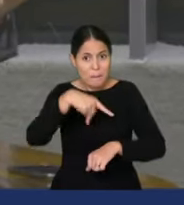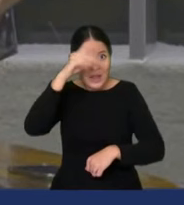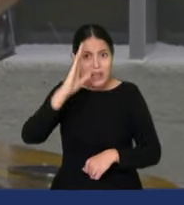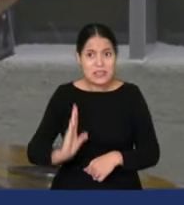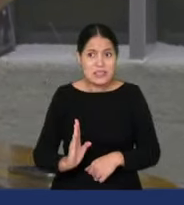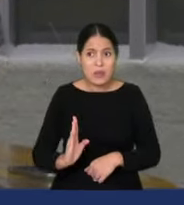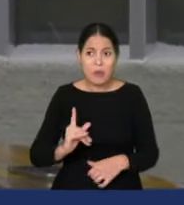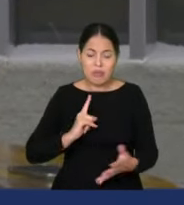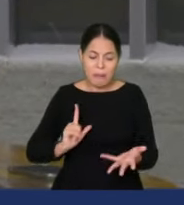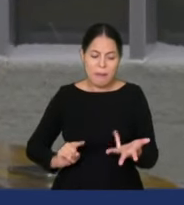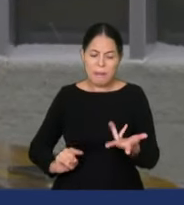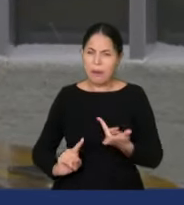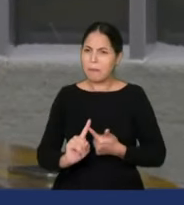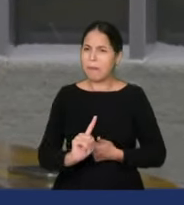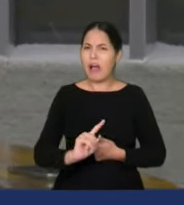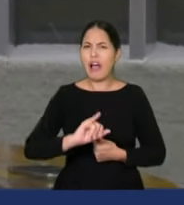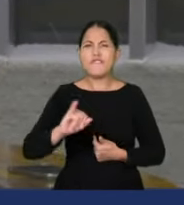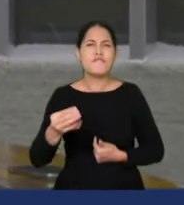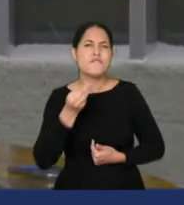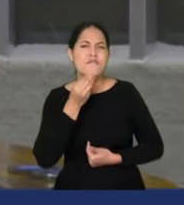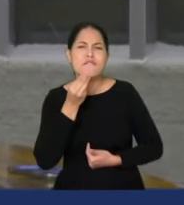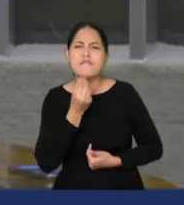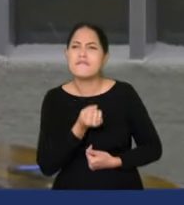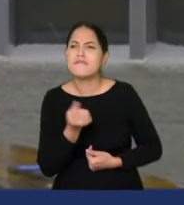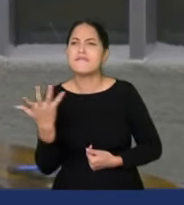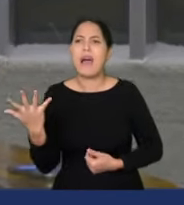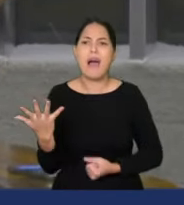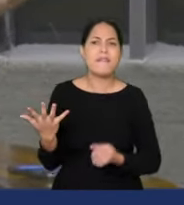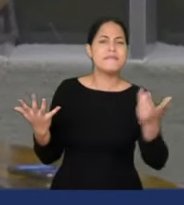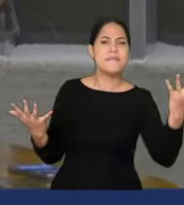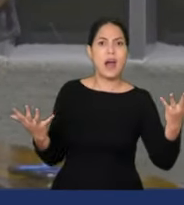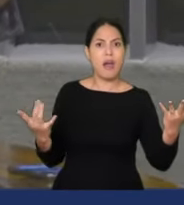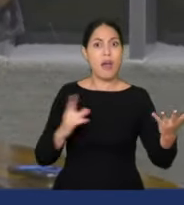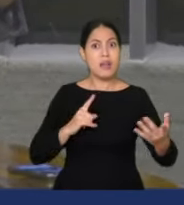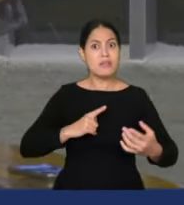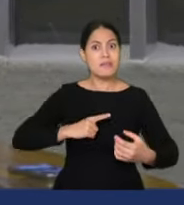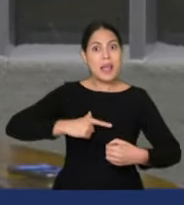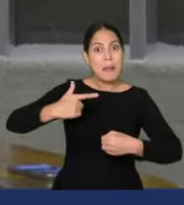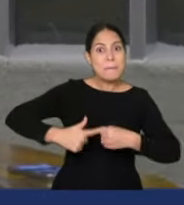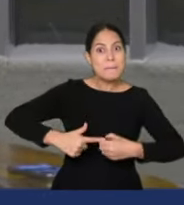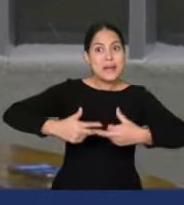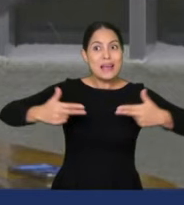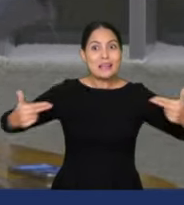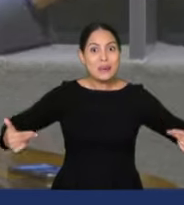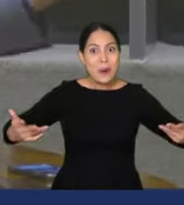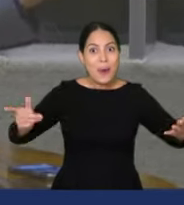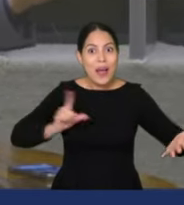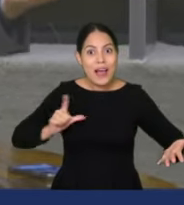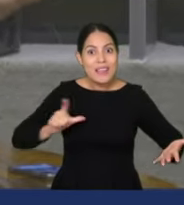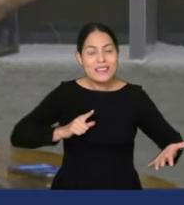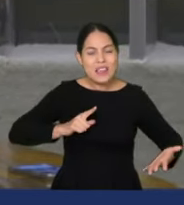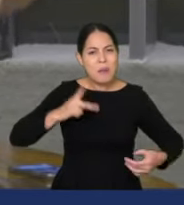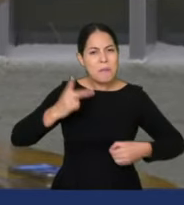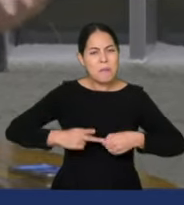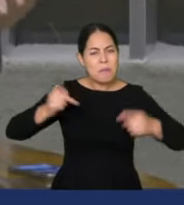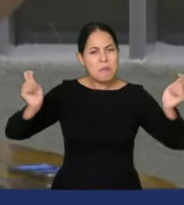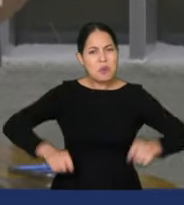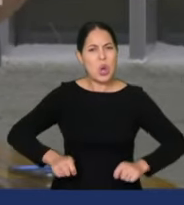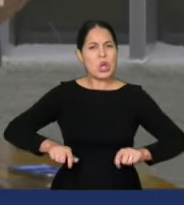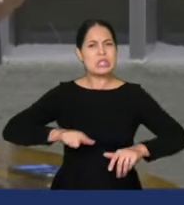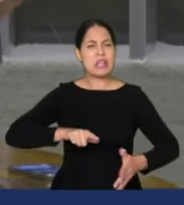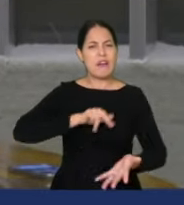as vantagens, tem petróleo, somos autossuficientes em petróleo, temos todo o potencial de geração de